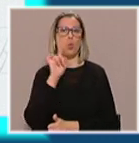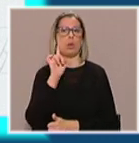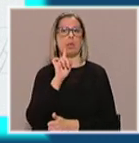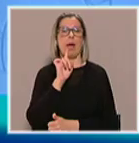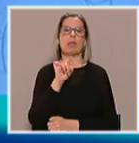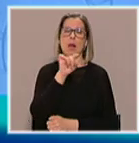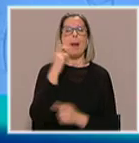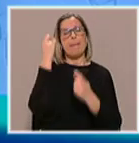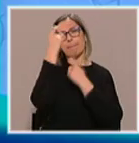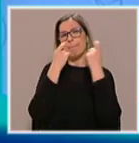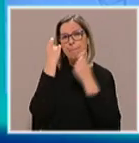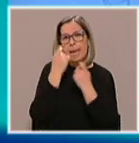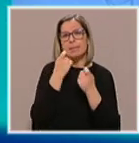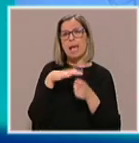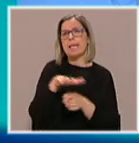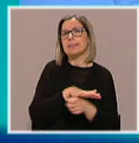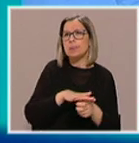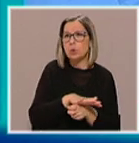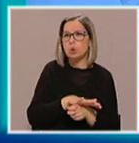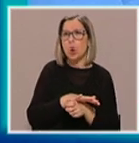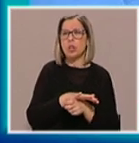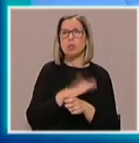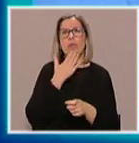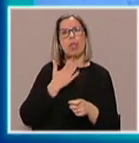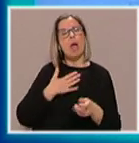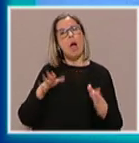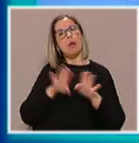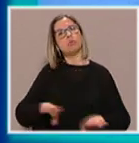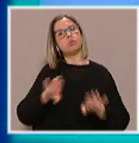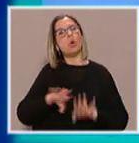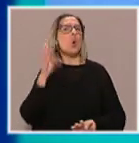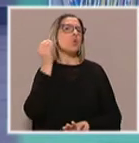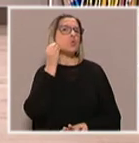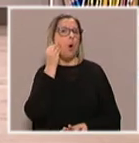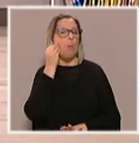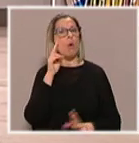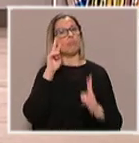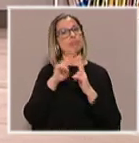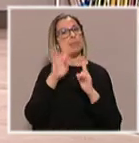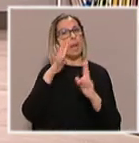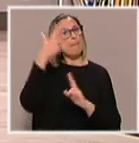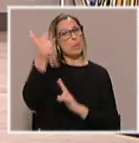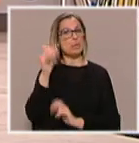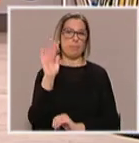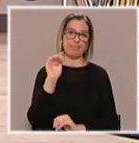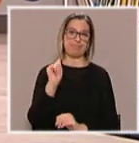que situações é que ele é mais apaziguador. Ficamos por aqui, fiquem bem e até à próxima sessão.